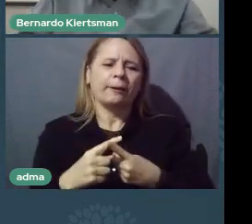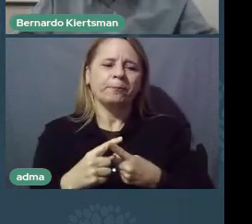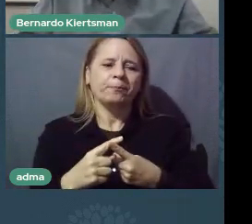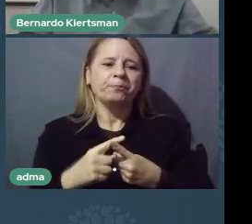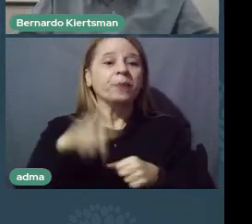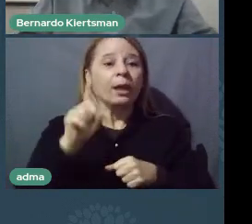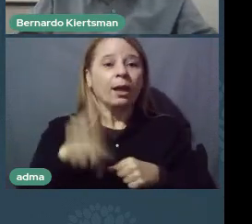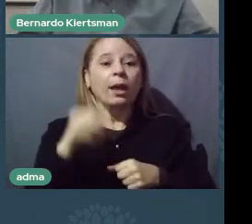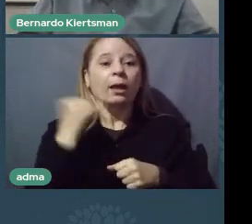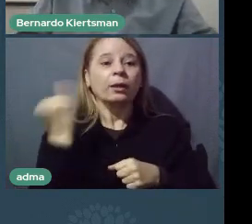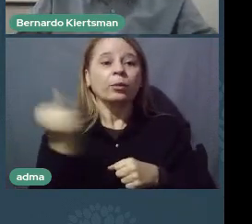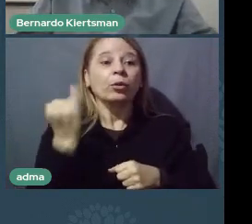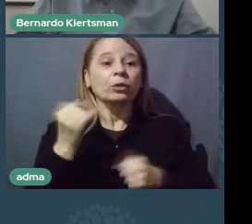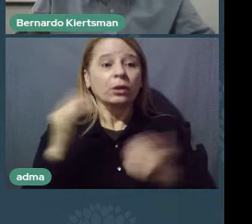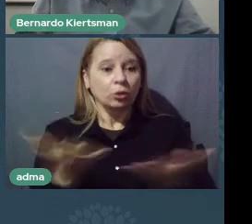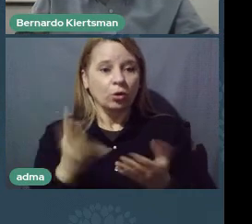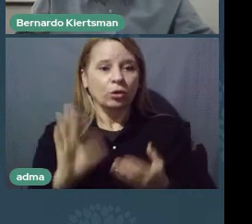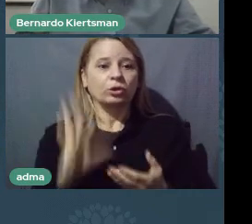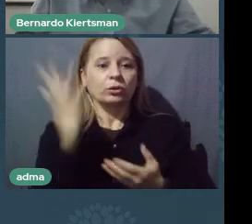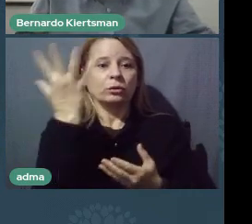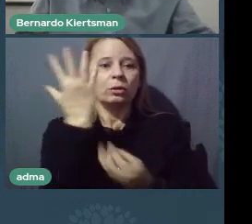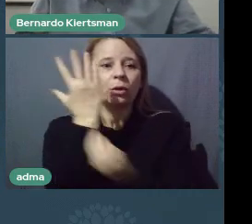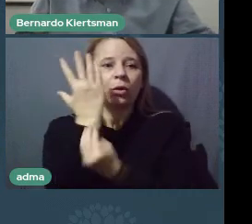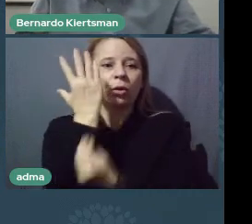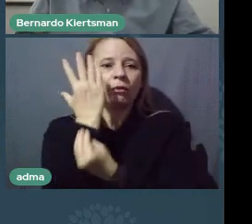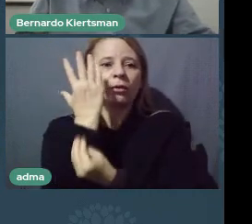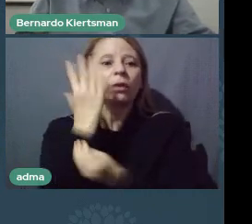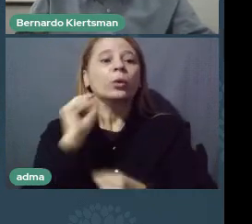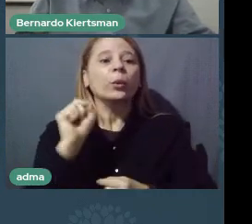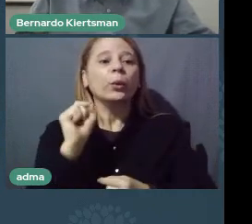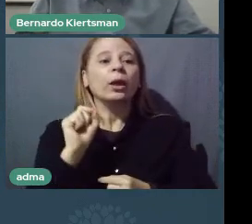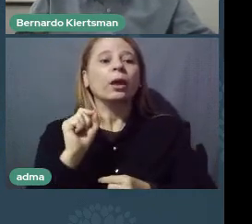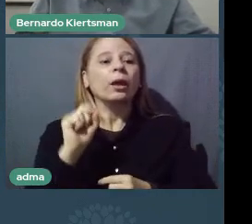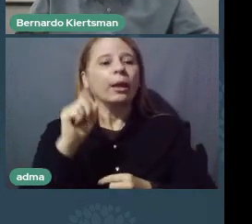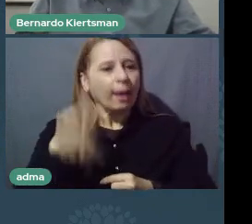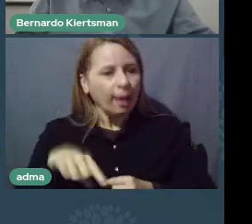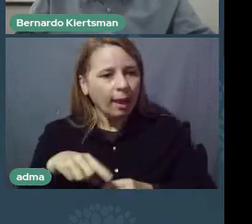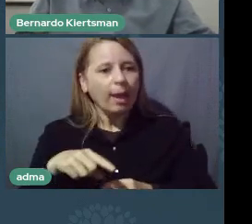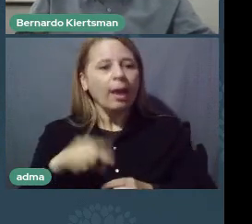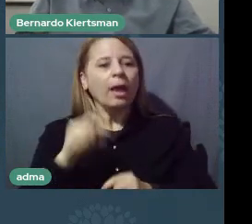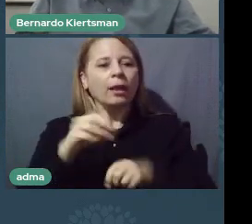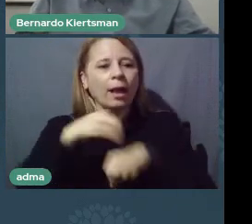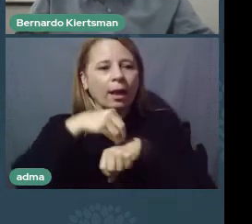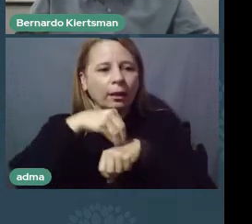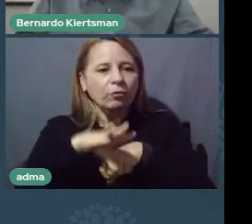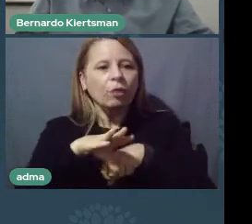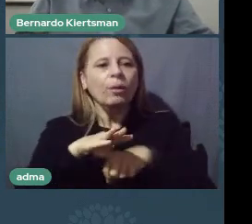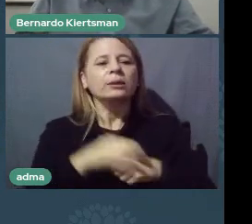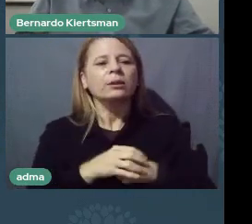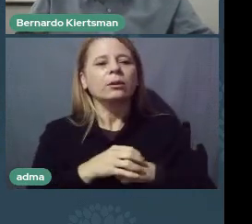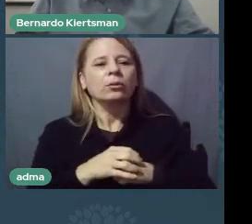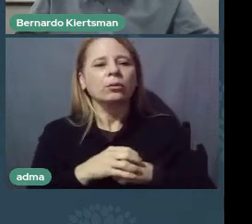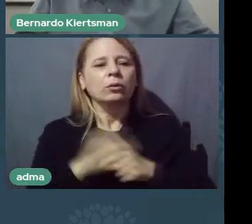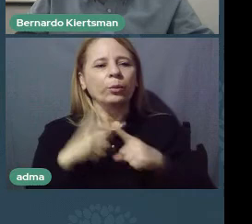está nesse evento tentando melhorar esse aspecto, é que